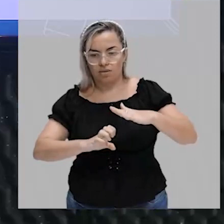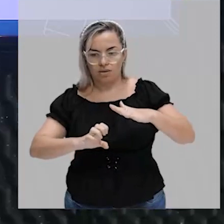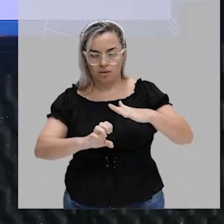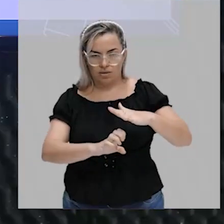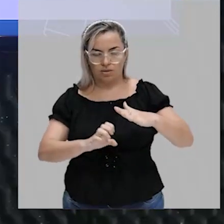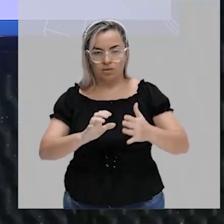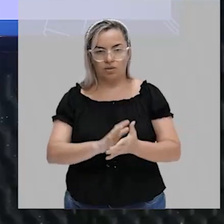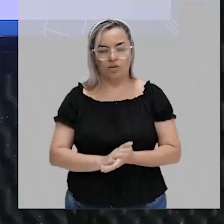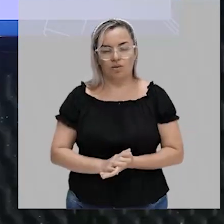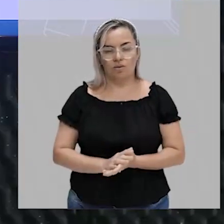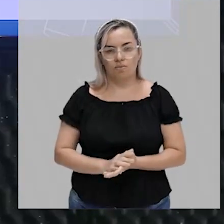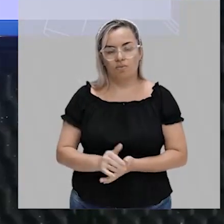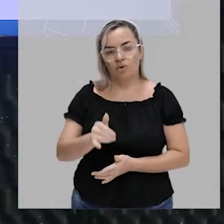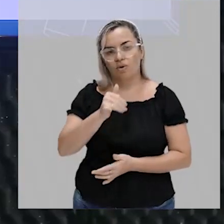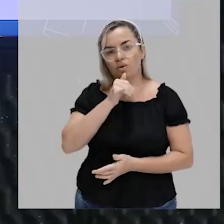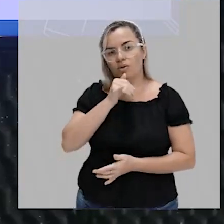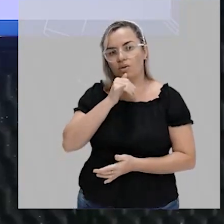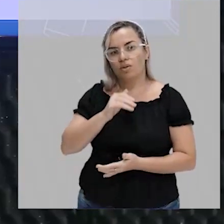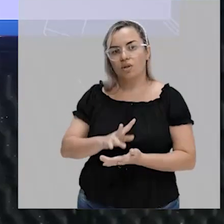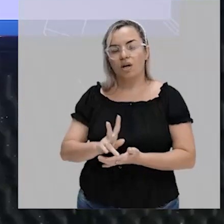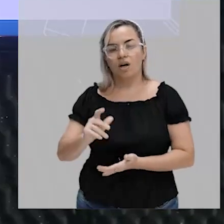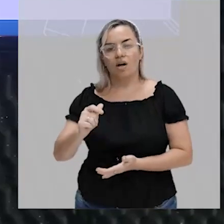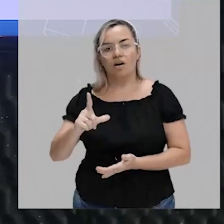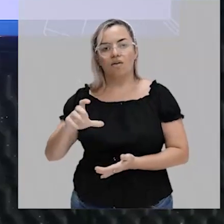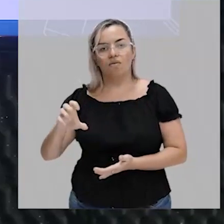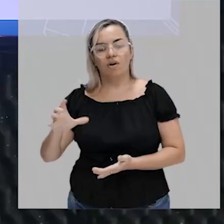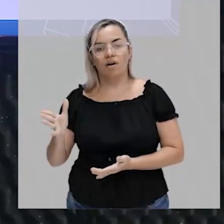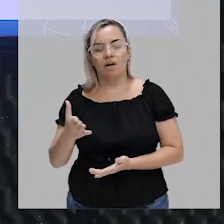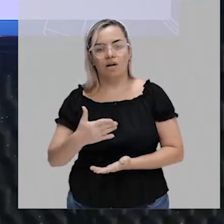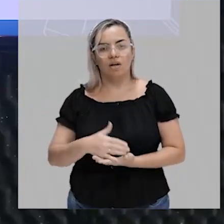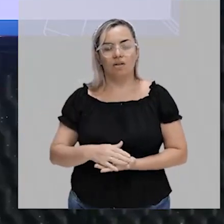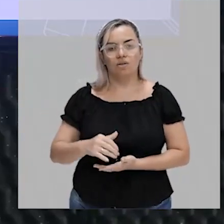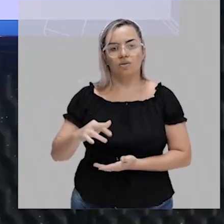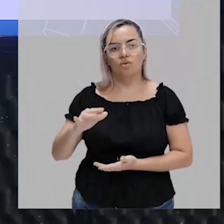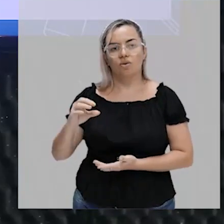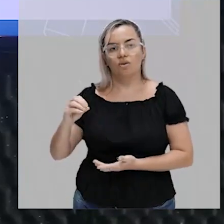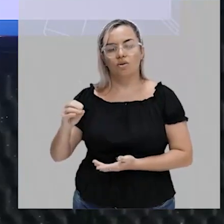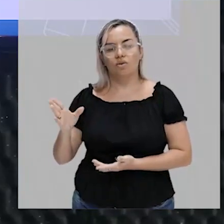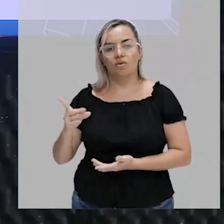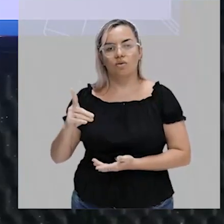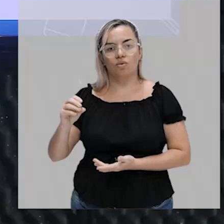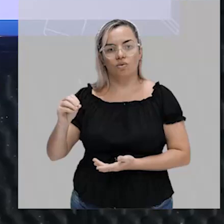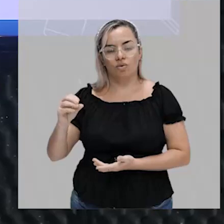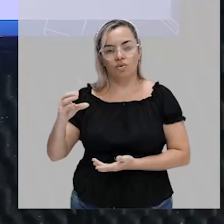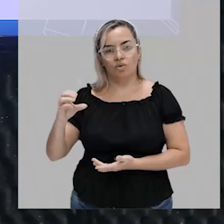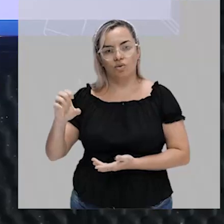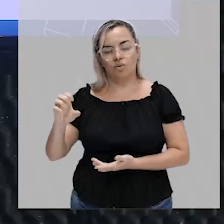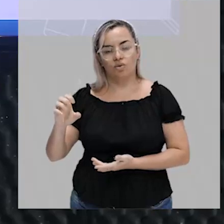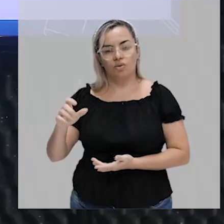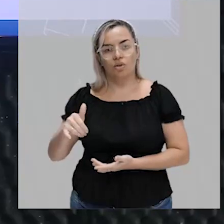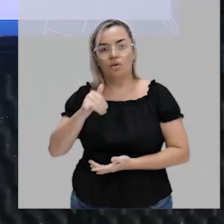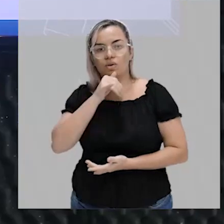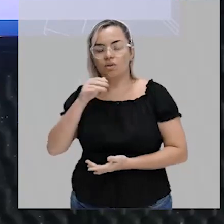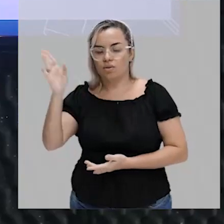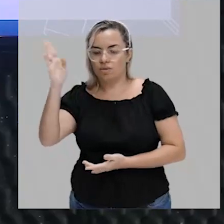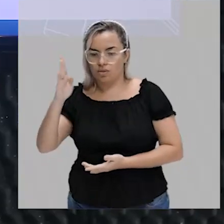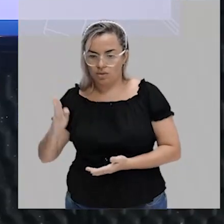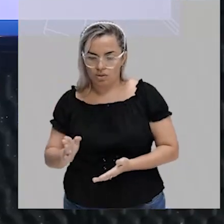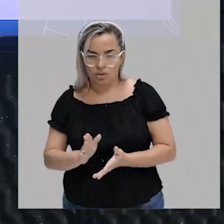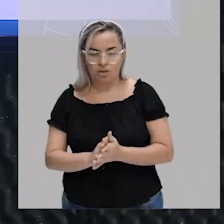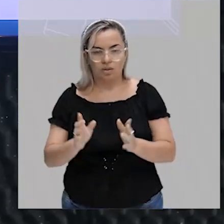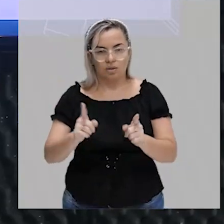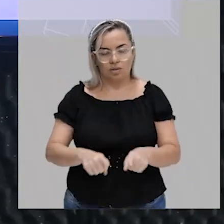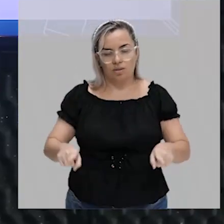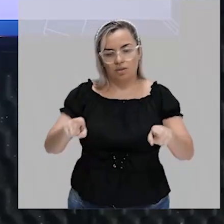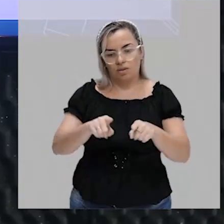privatizada, sob a égide do neoliberalismo. Nós vamos ter também, por exemplo, a abertura para o setor privado, né? As chamadas aí,